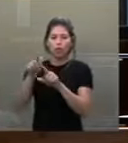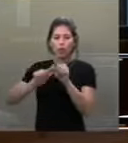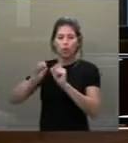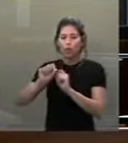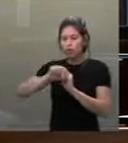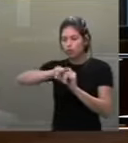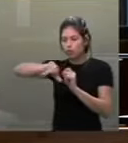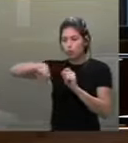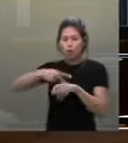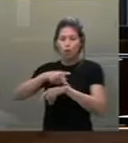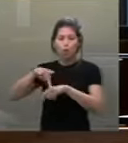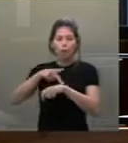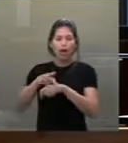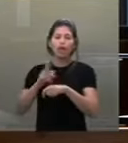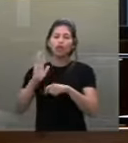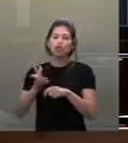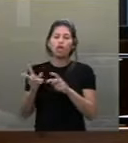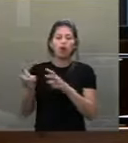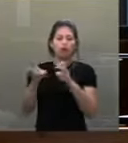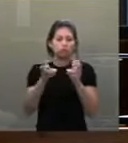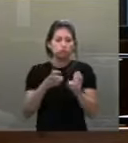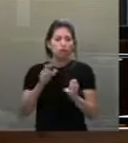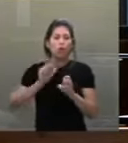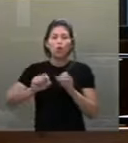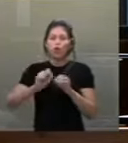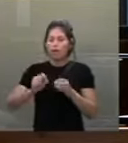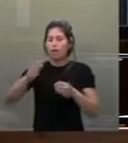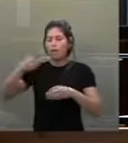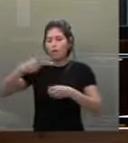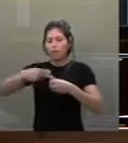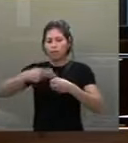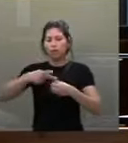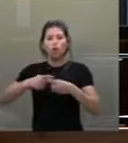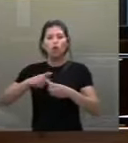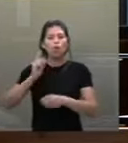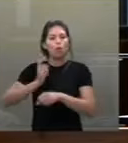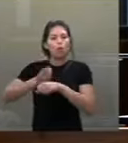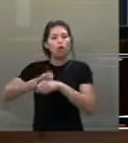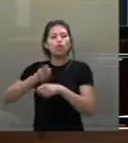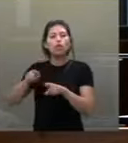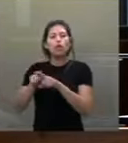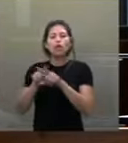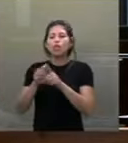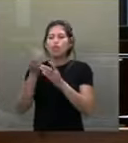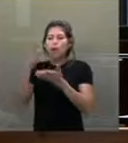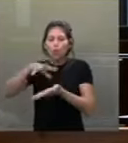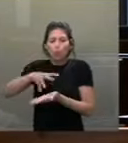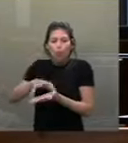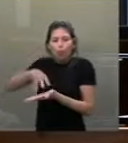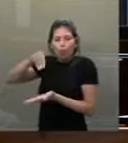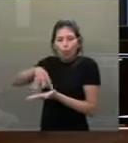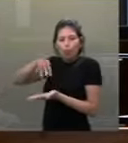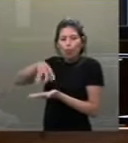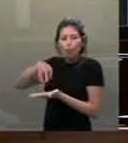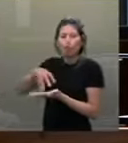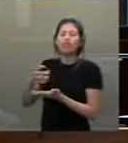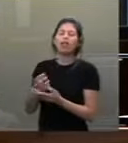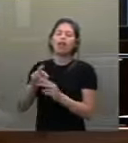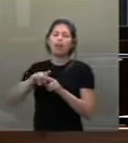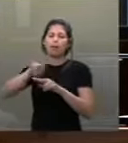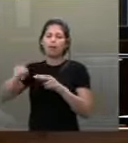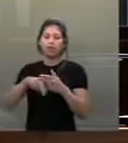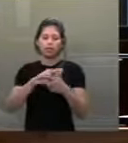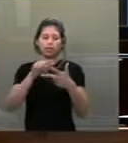país que conquistou a autossuficiência em petróleo bruto e construiu um parque de refino representativo. 3.